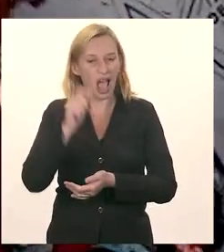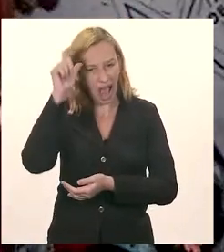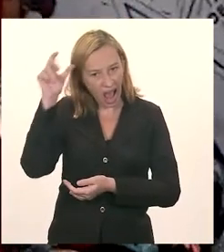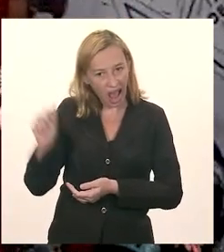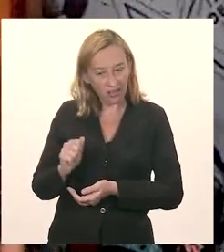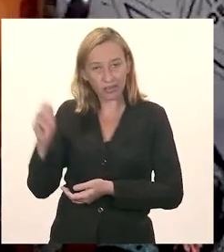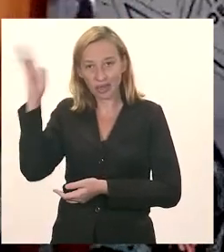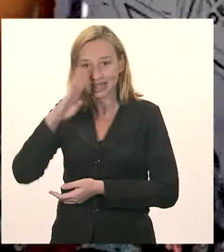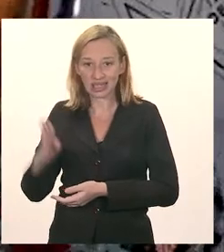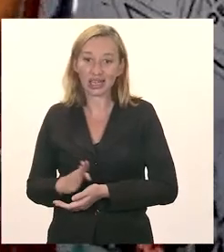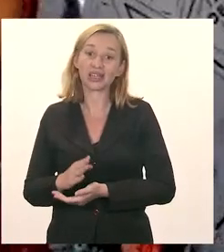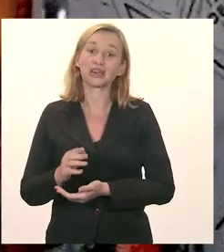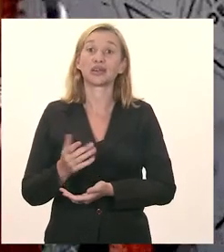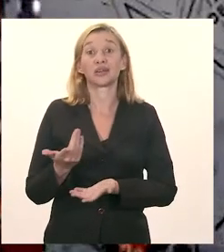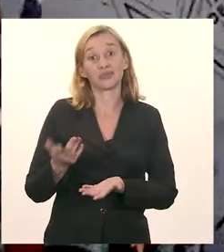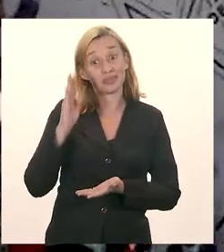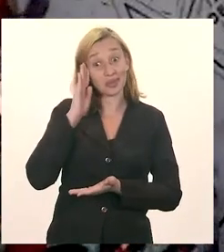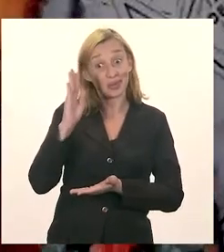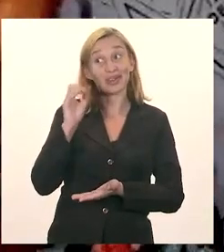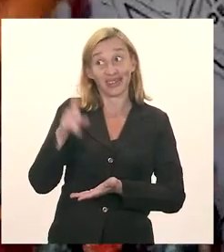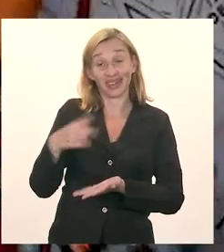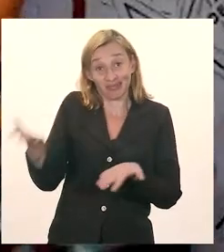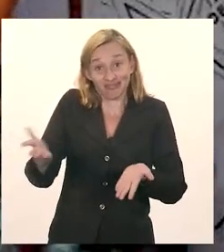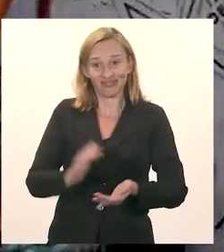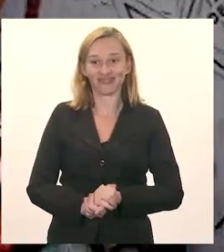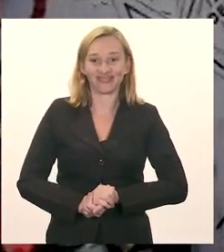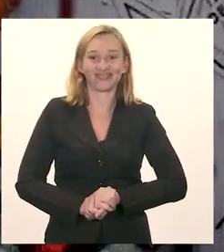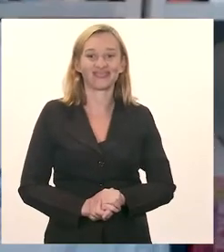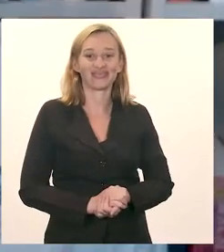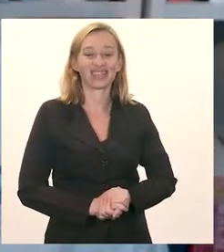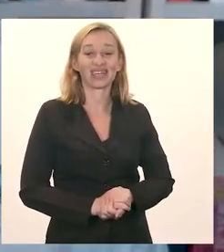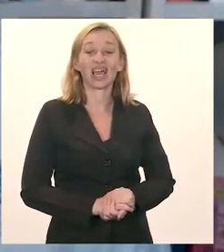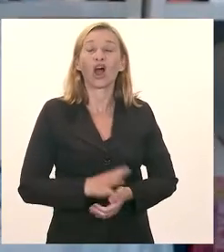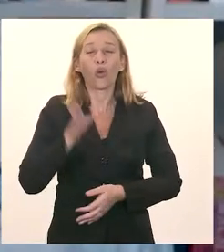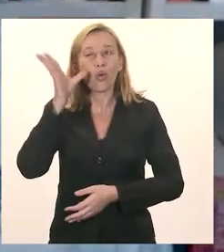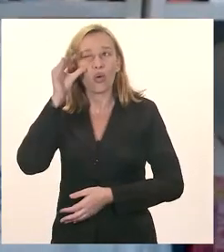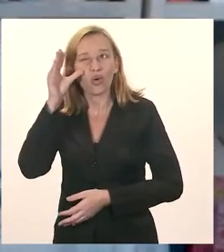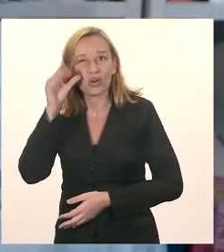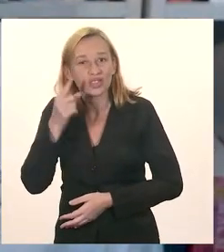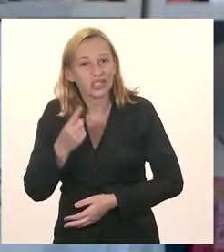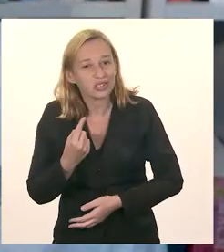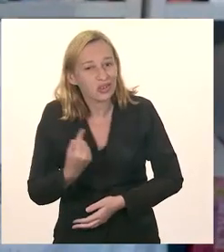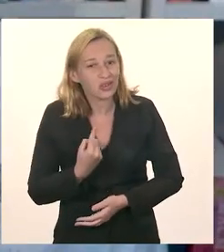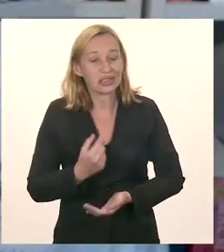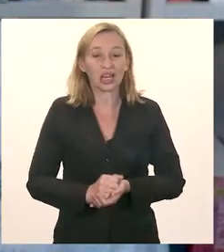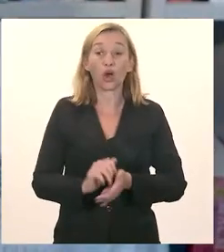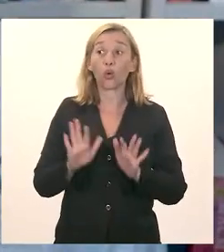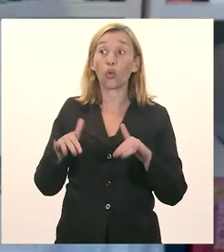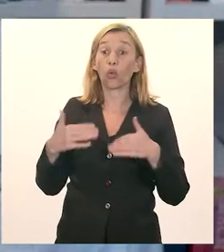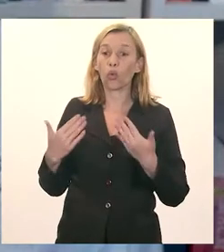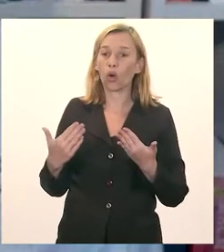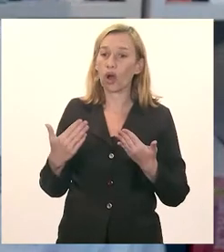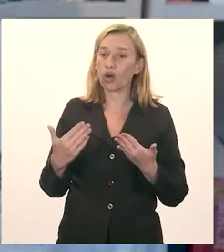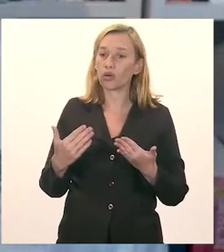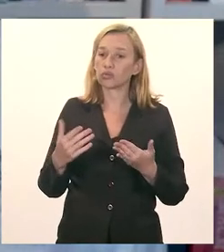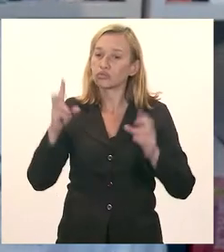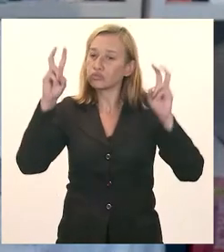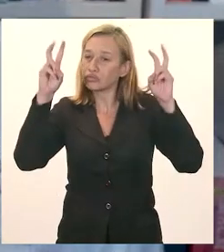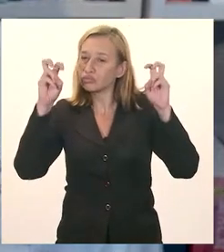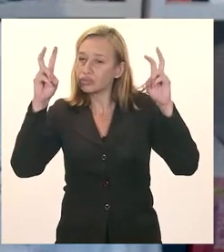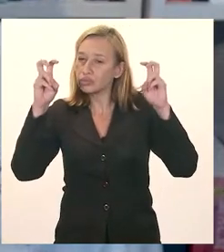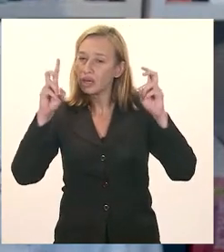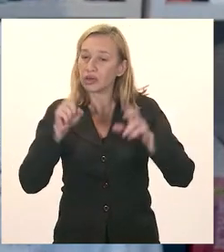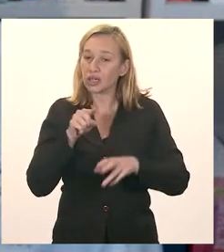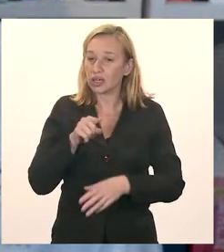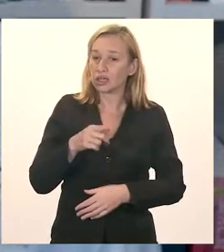afro-brasileiras. Então, acho que meio que denuncia um pouco, né? É uma curiosidade, nossa. Quais foram os